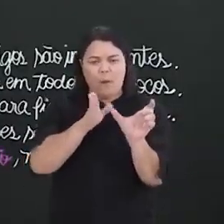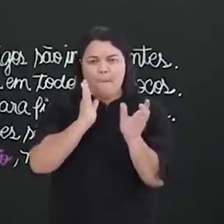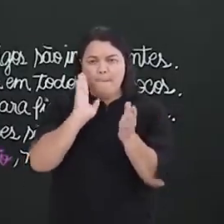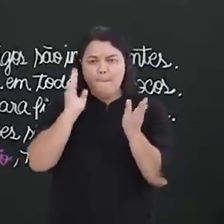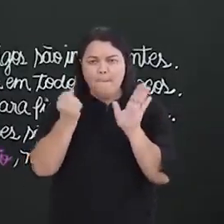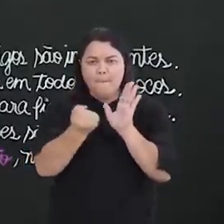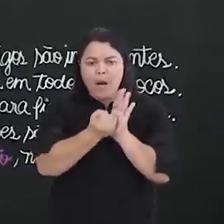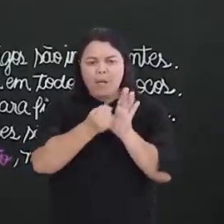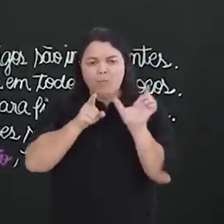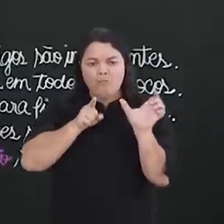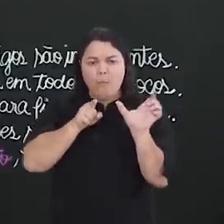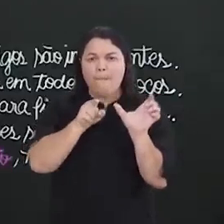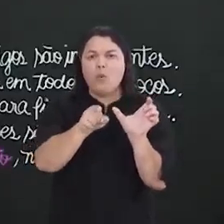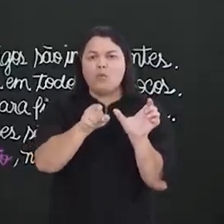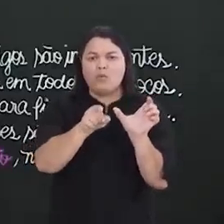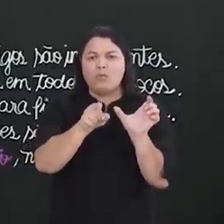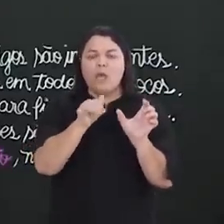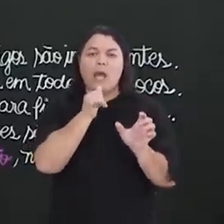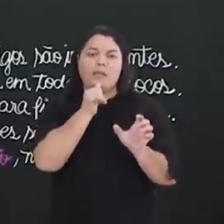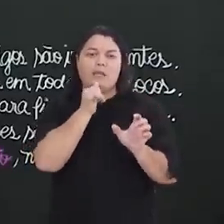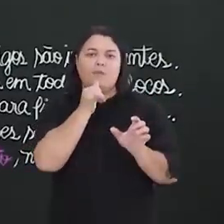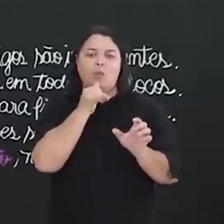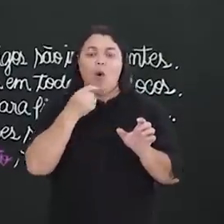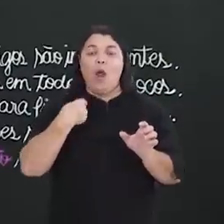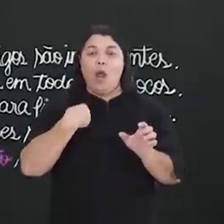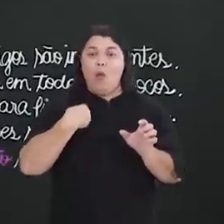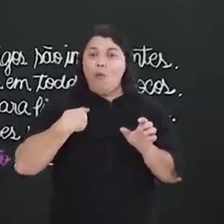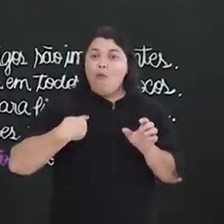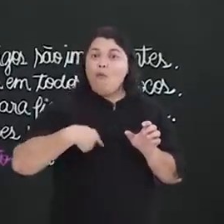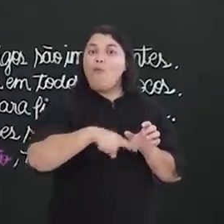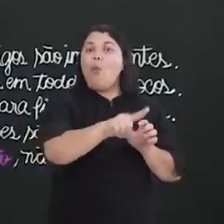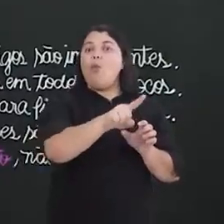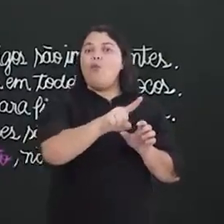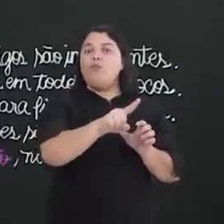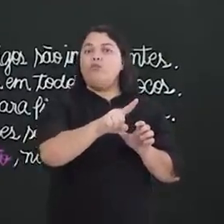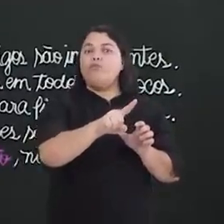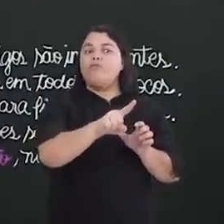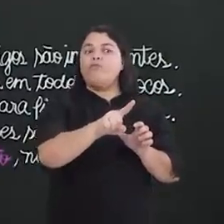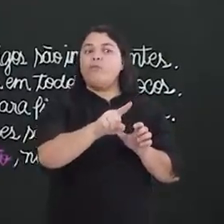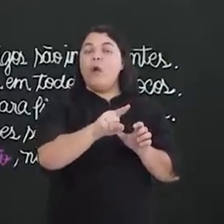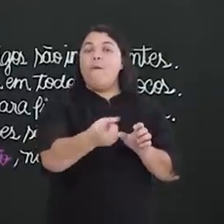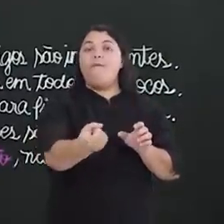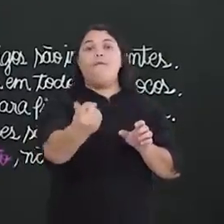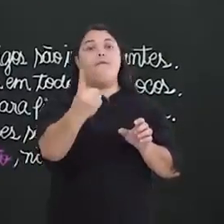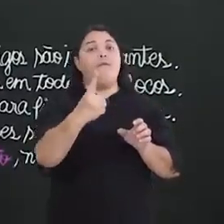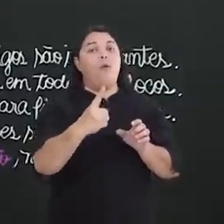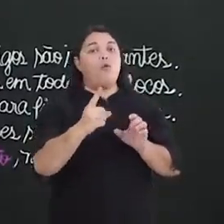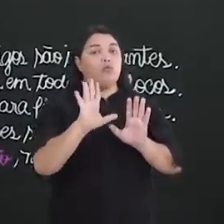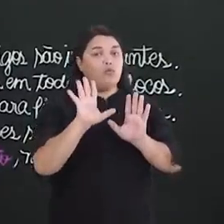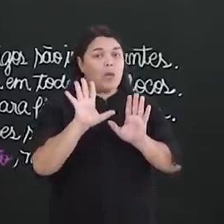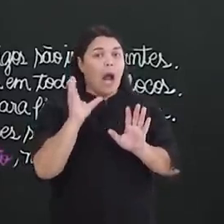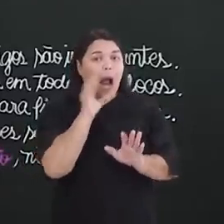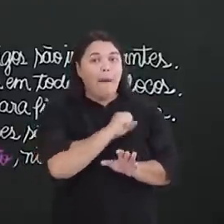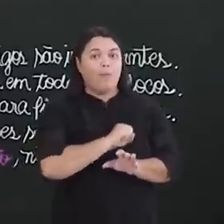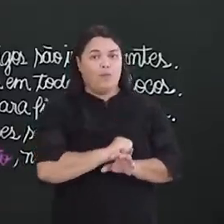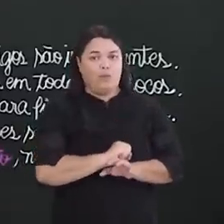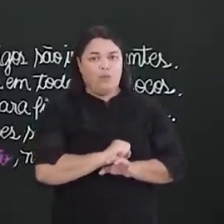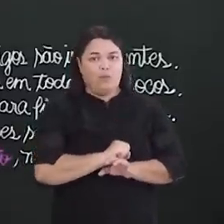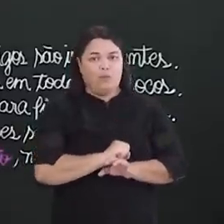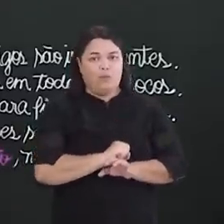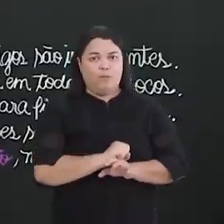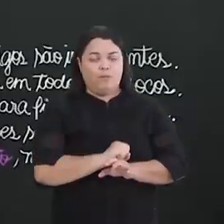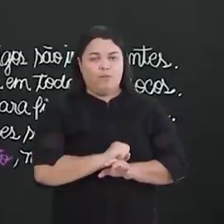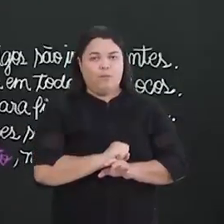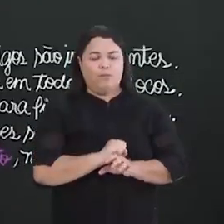Quer ver um exemplo? Vou e volto já. Esse é um período composto porque tem duas orações. A